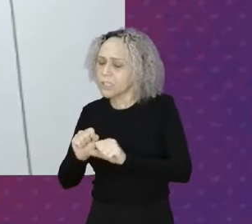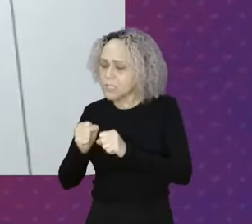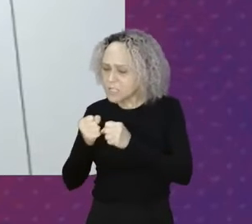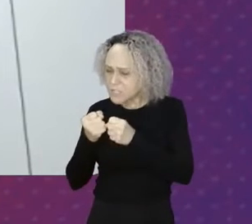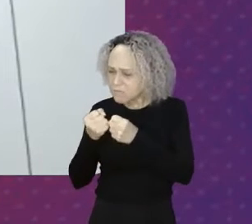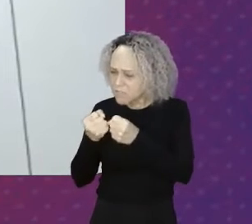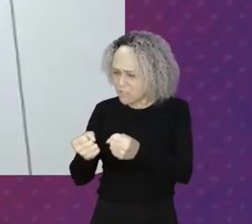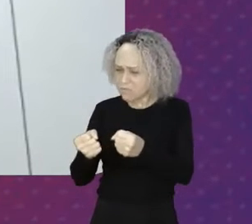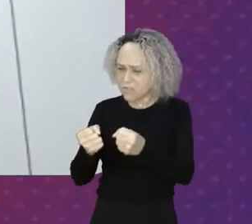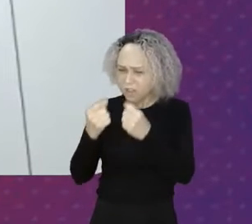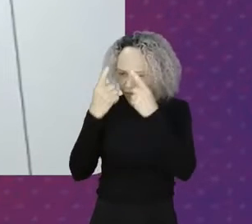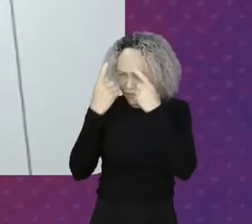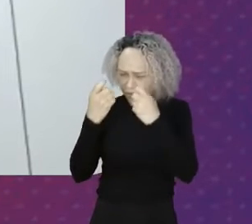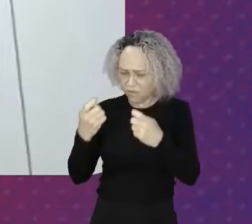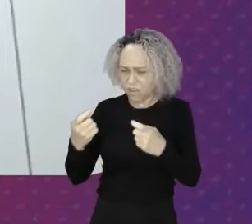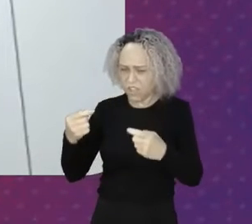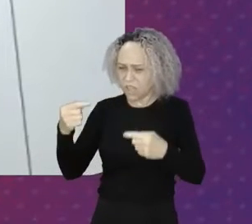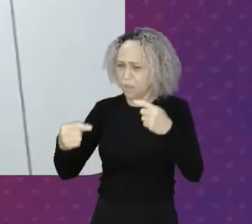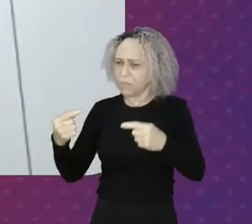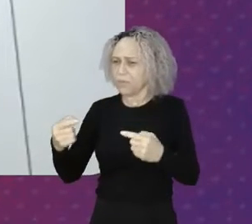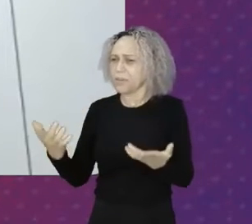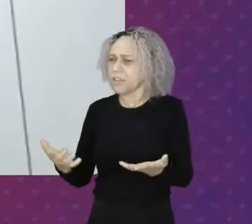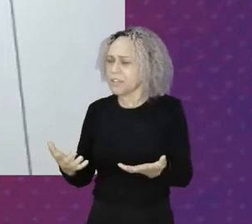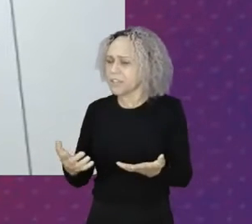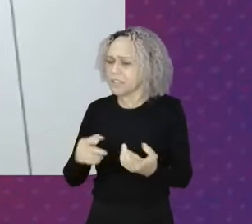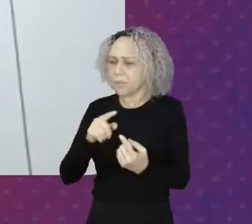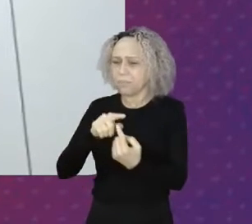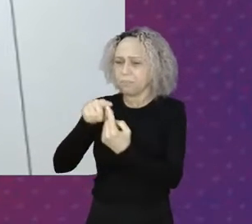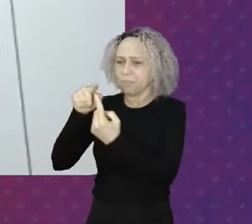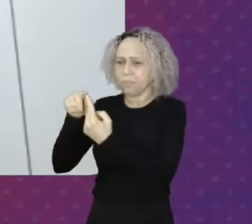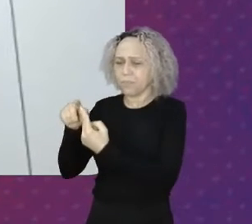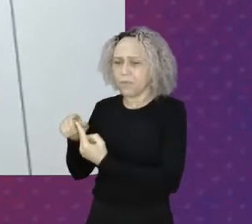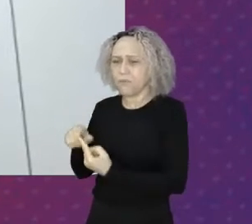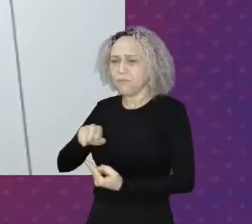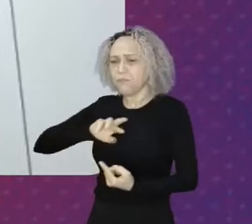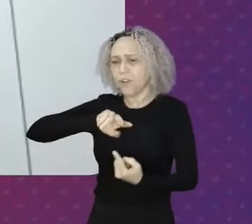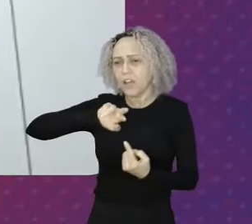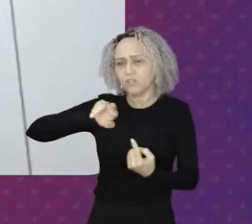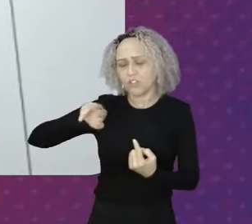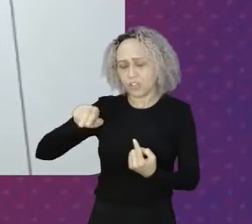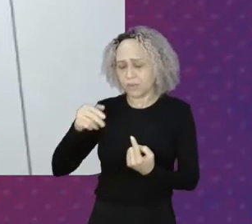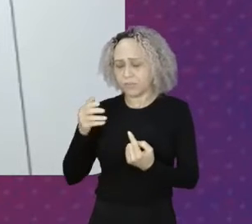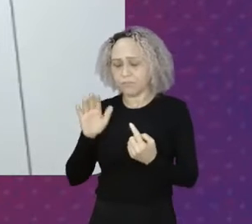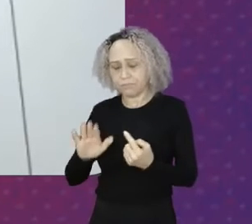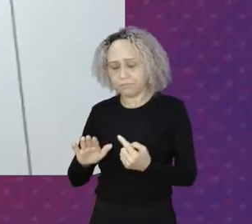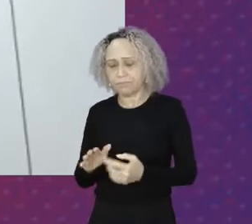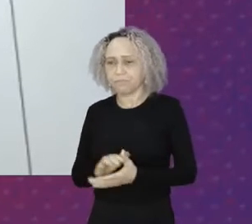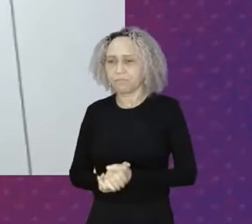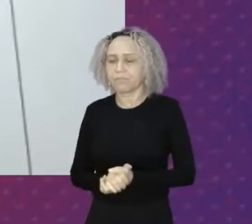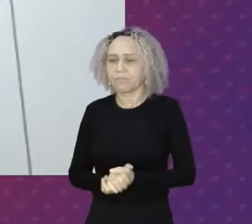raça e etnia, foi instituído esse GTI em abril de